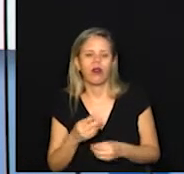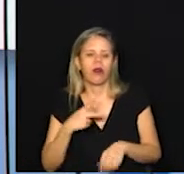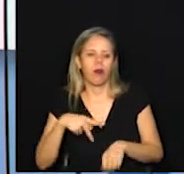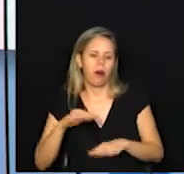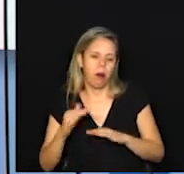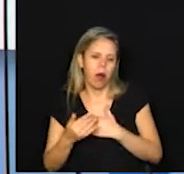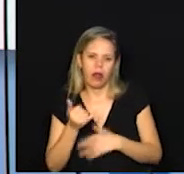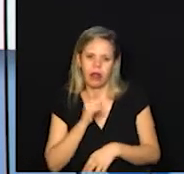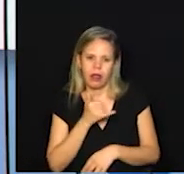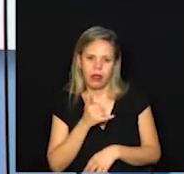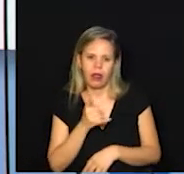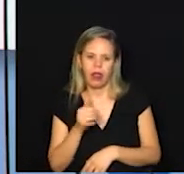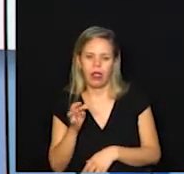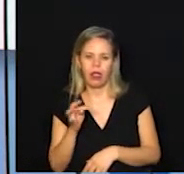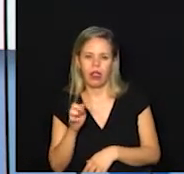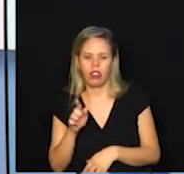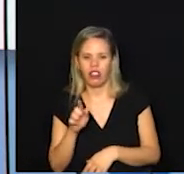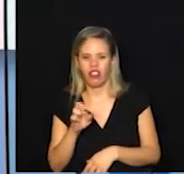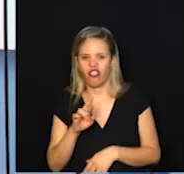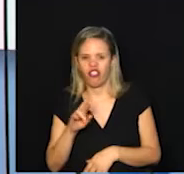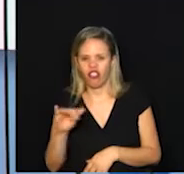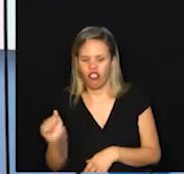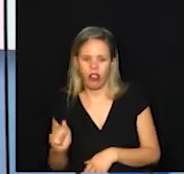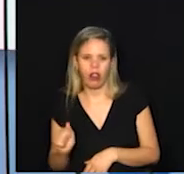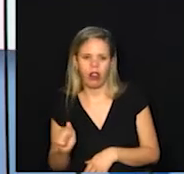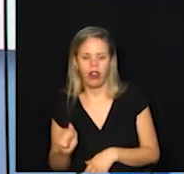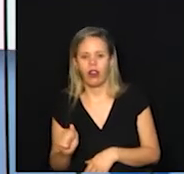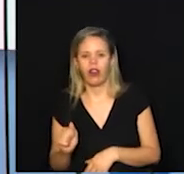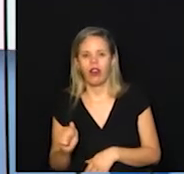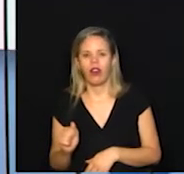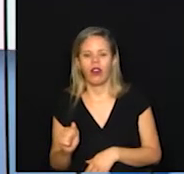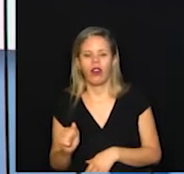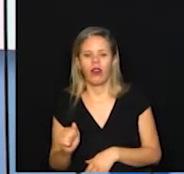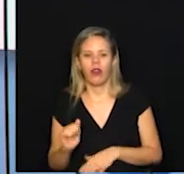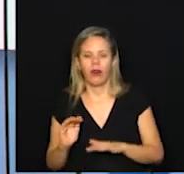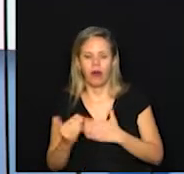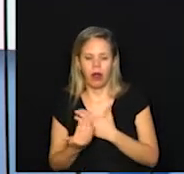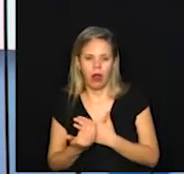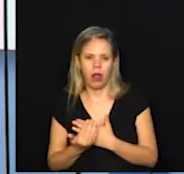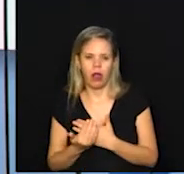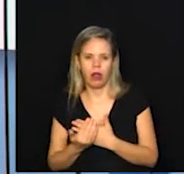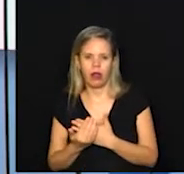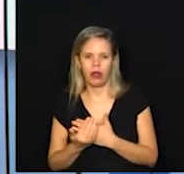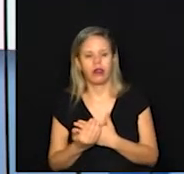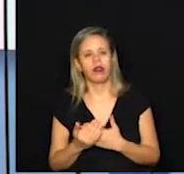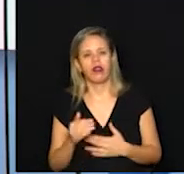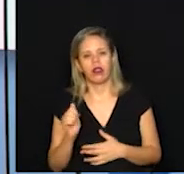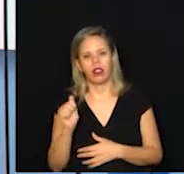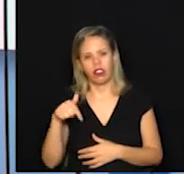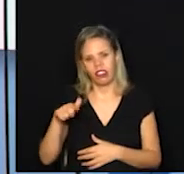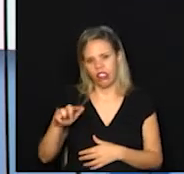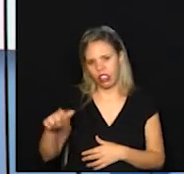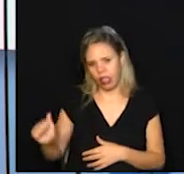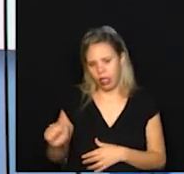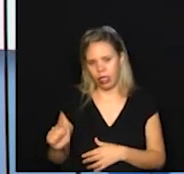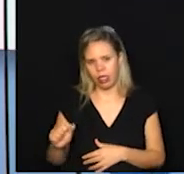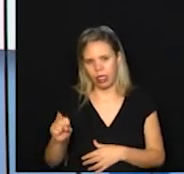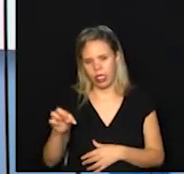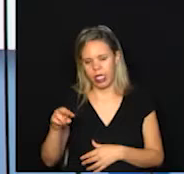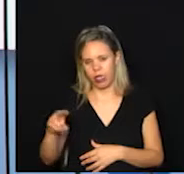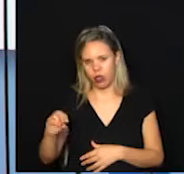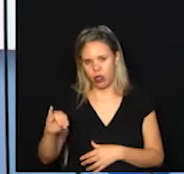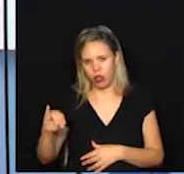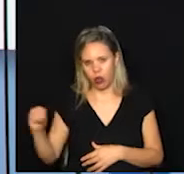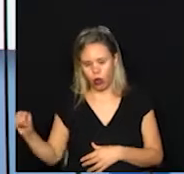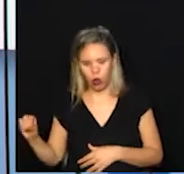Teixeira, Vila Presidente Dutra, Vila Fortuna, Vila IAPI, Vila João Milani, Vila Ângela e Jardim Santo Antônio.